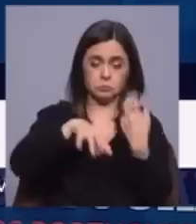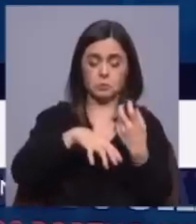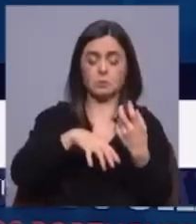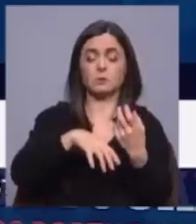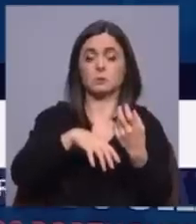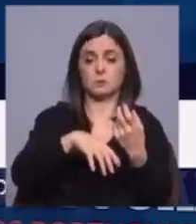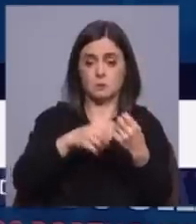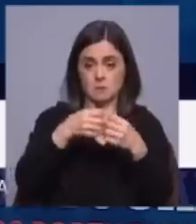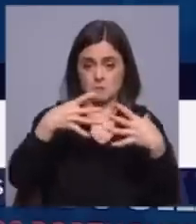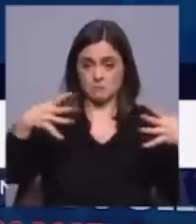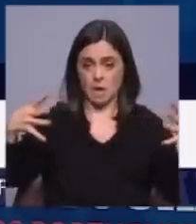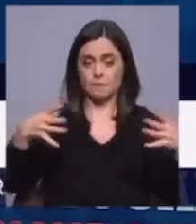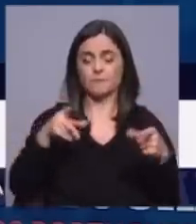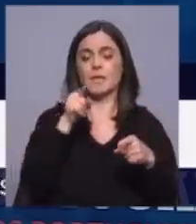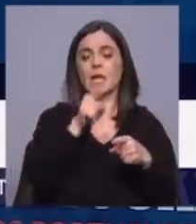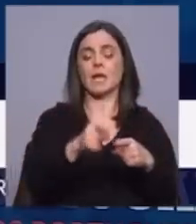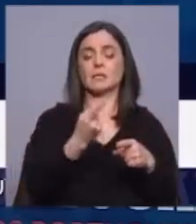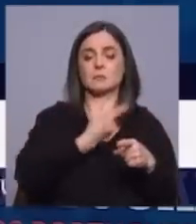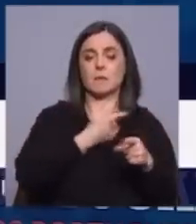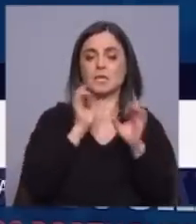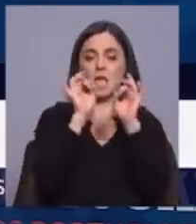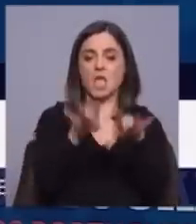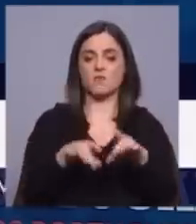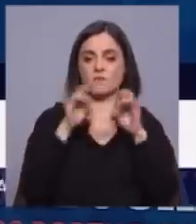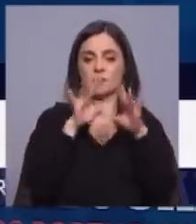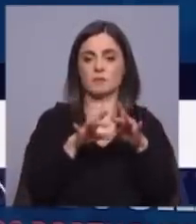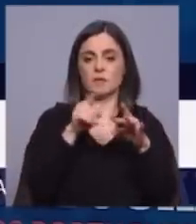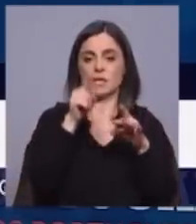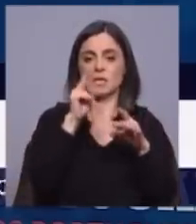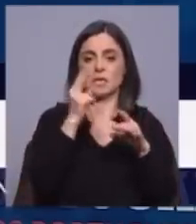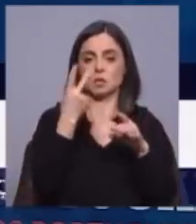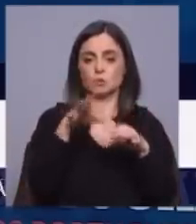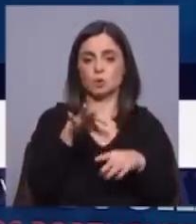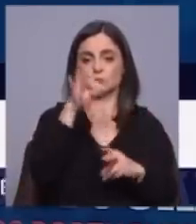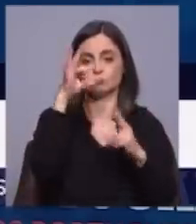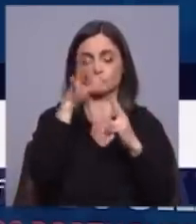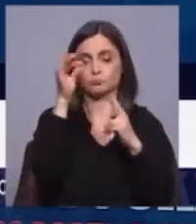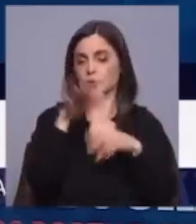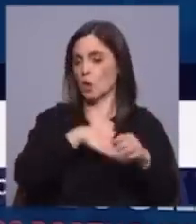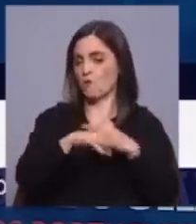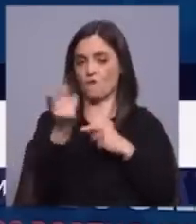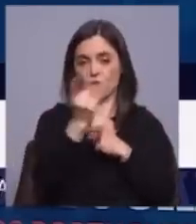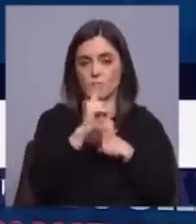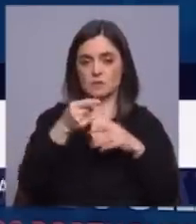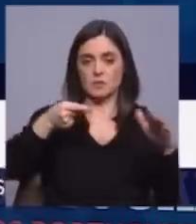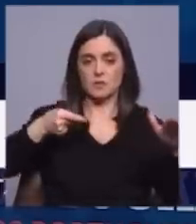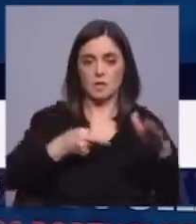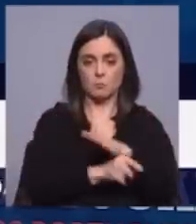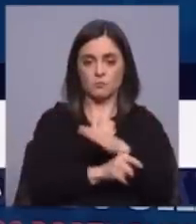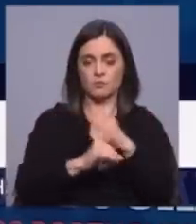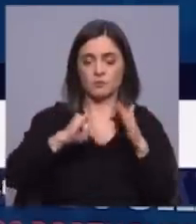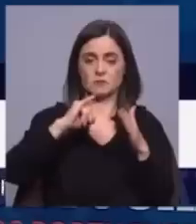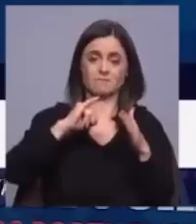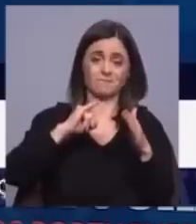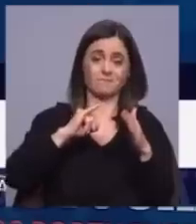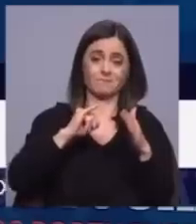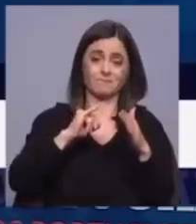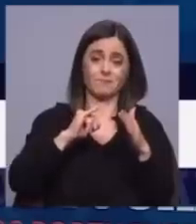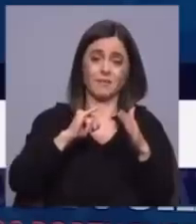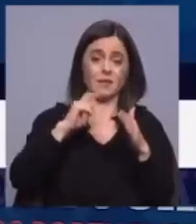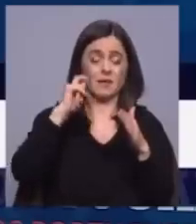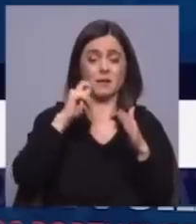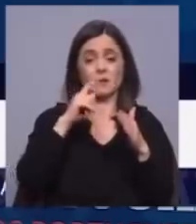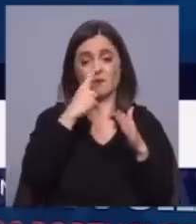maior é isso que temos que evitar E é isso que estas duas nomeações não fazem aprofundam fosse entre o governo e os portugueses